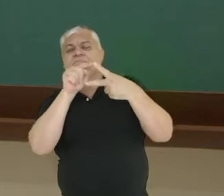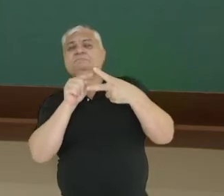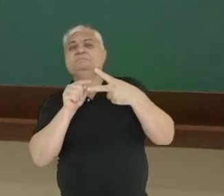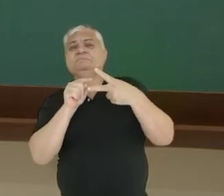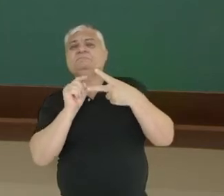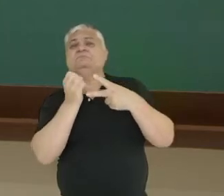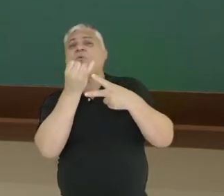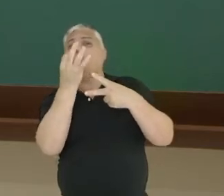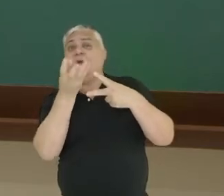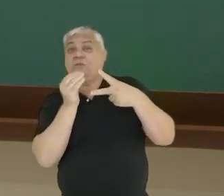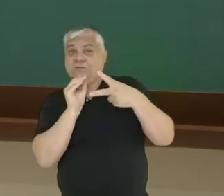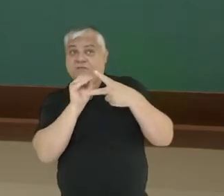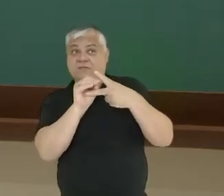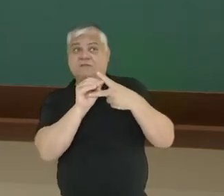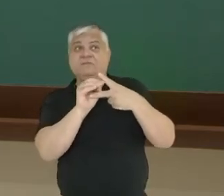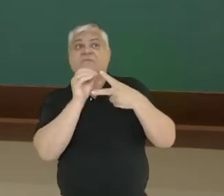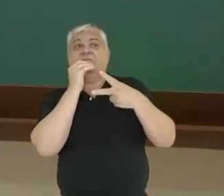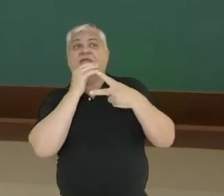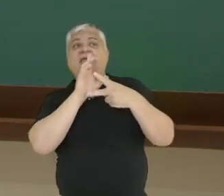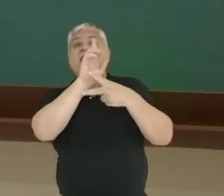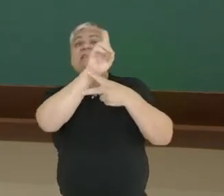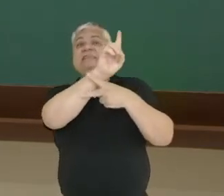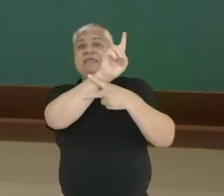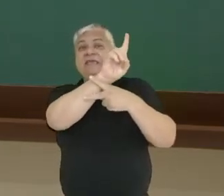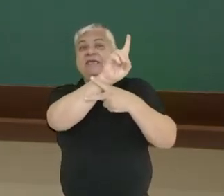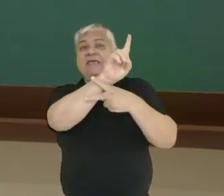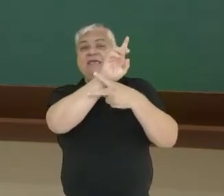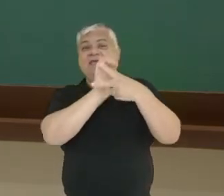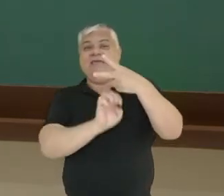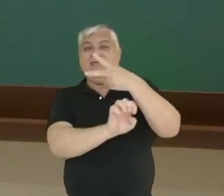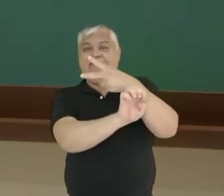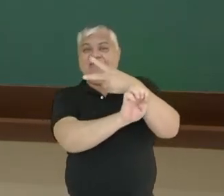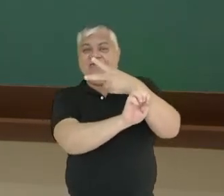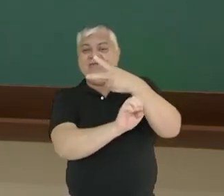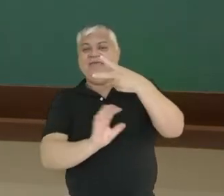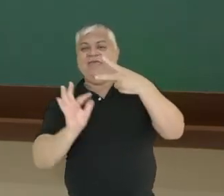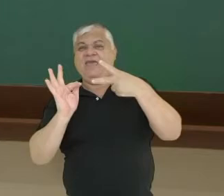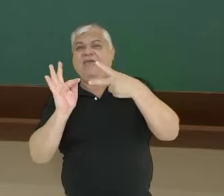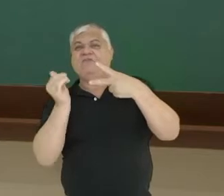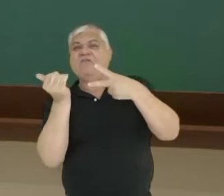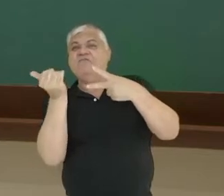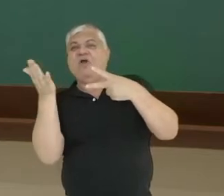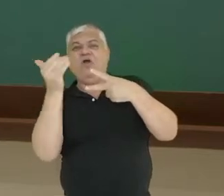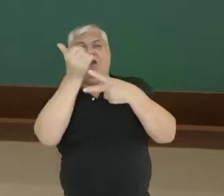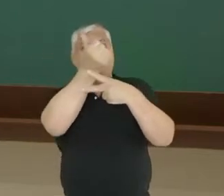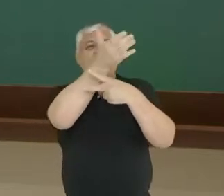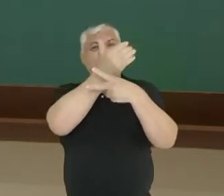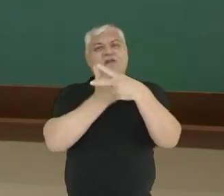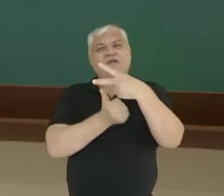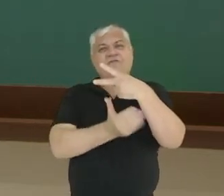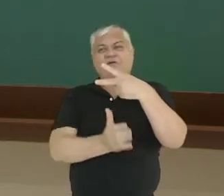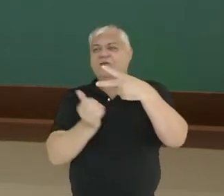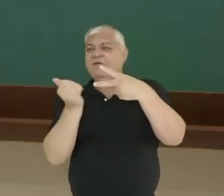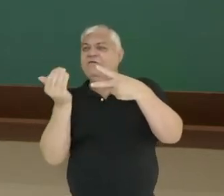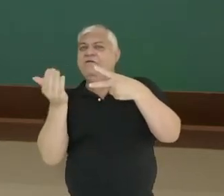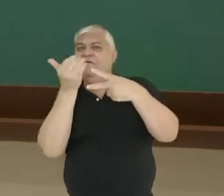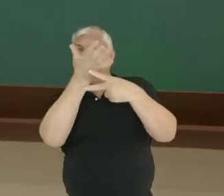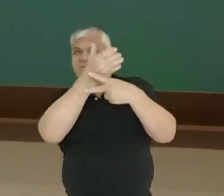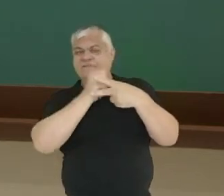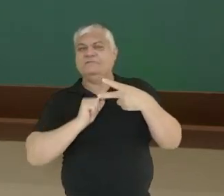internos. E o meu D, E e F, eles representam as medidas dos